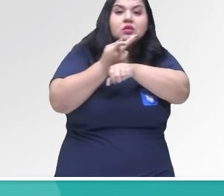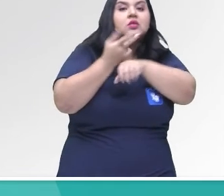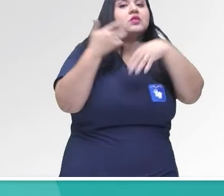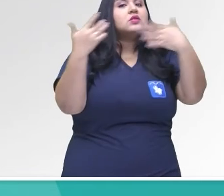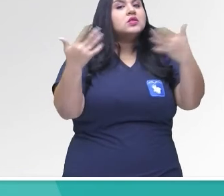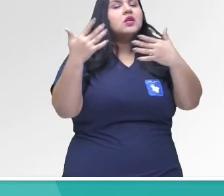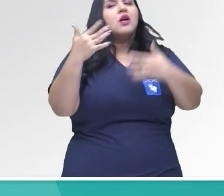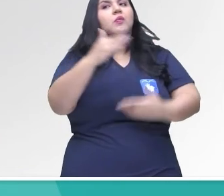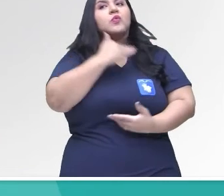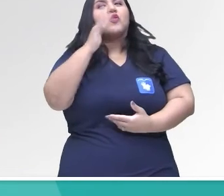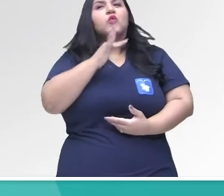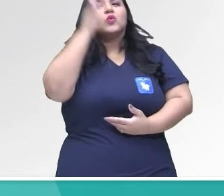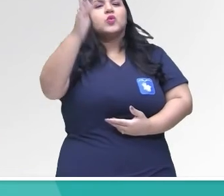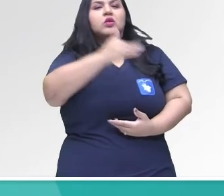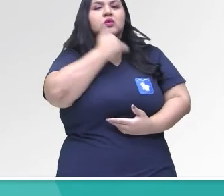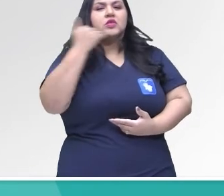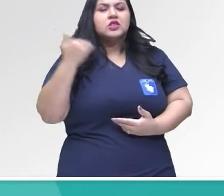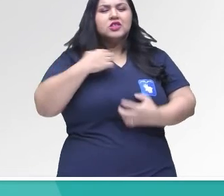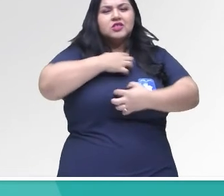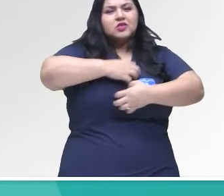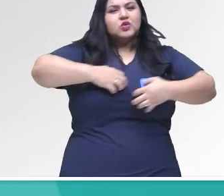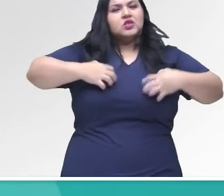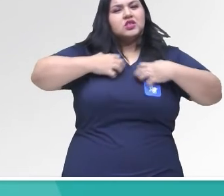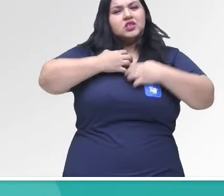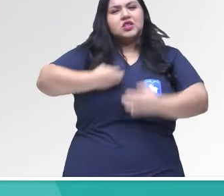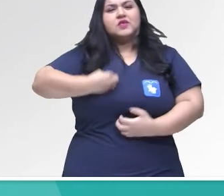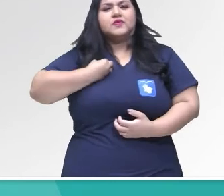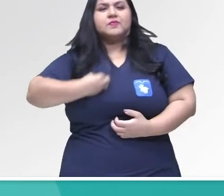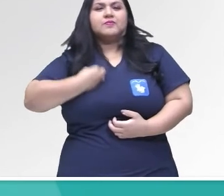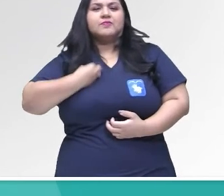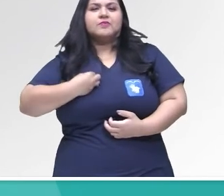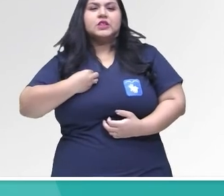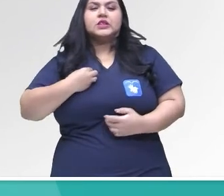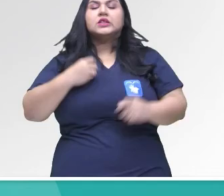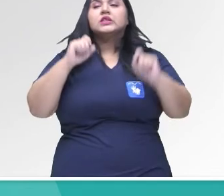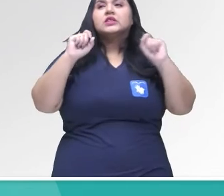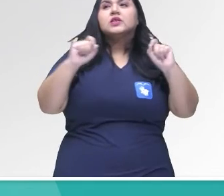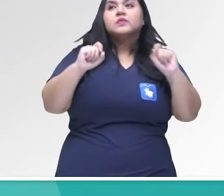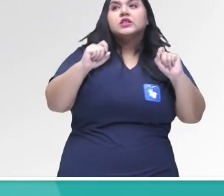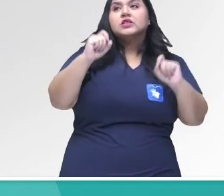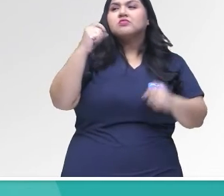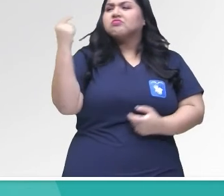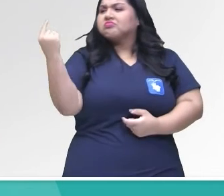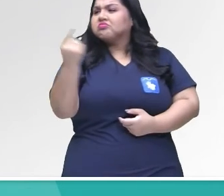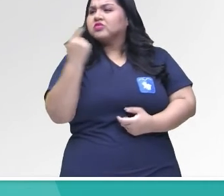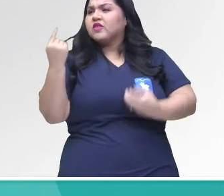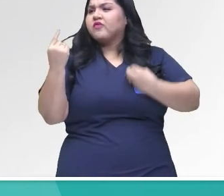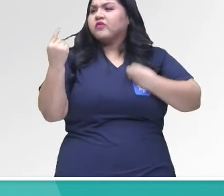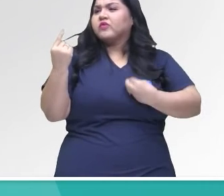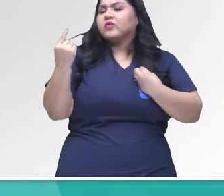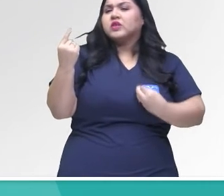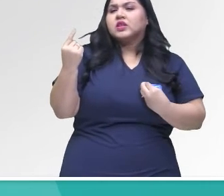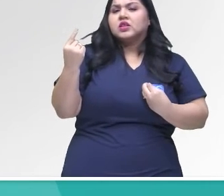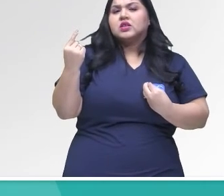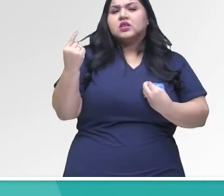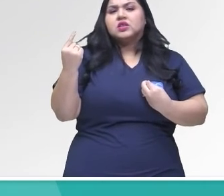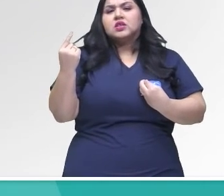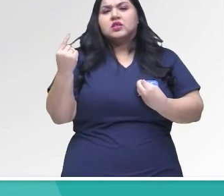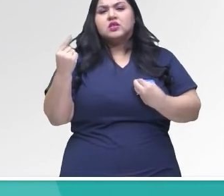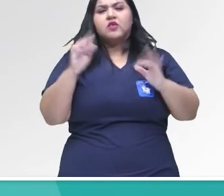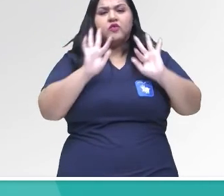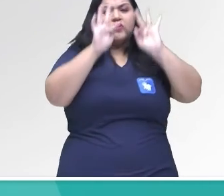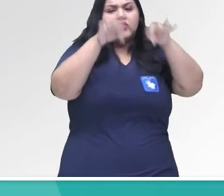a morte, angústia de quem vive, quem sabe a solidão, fim de quem